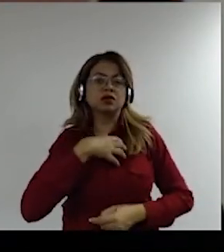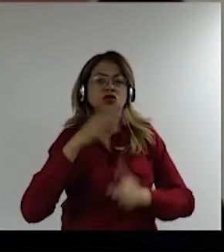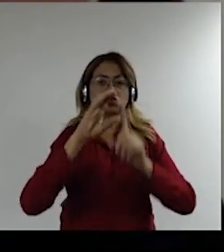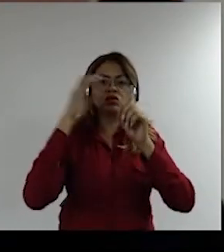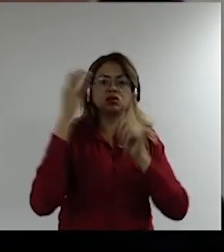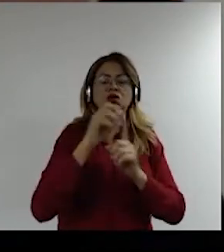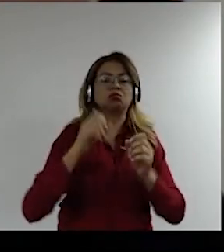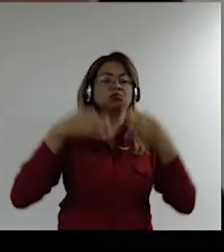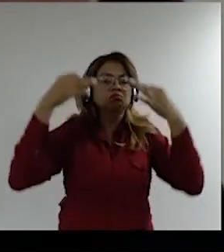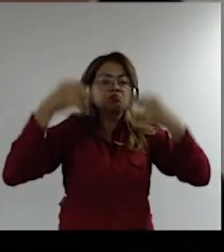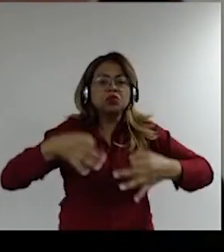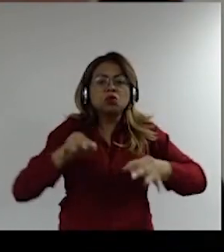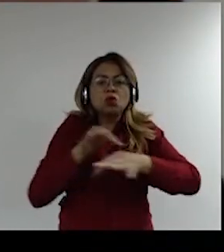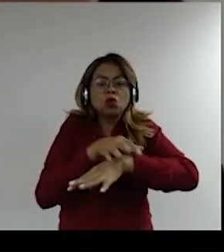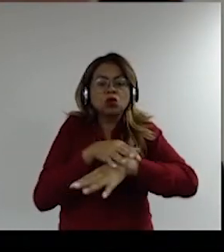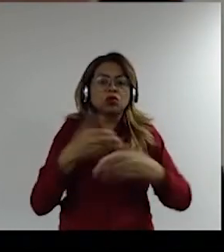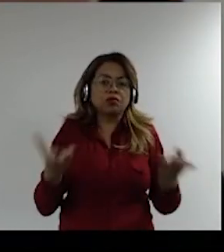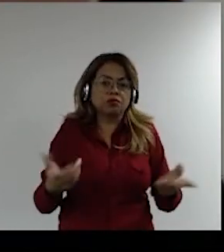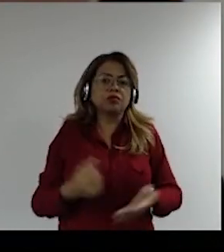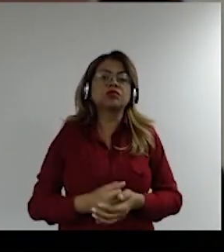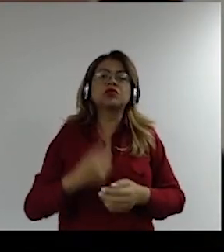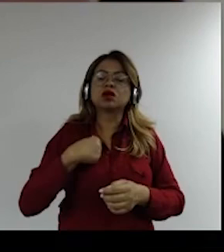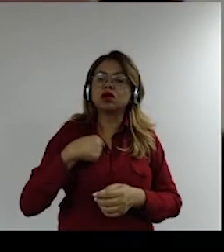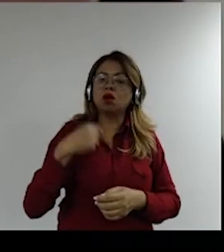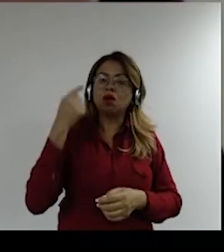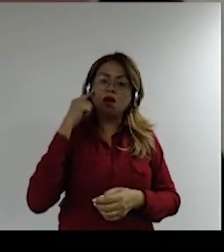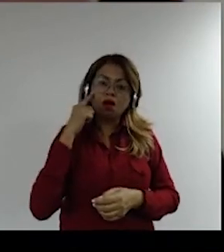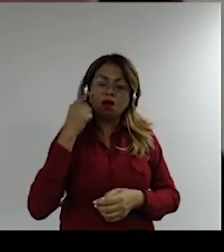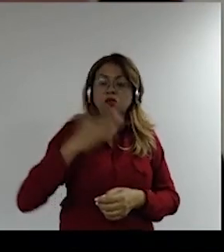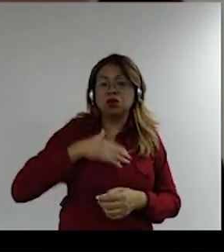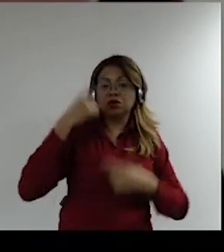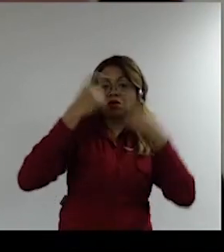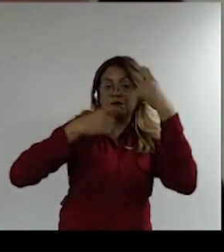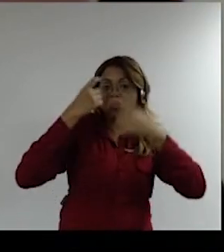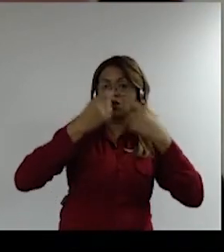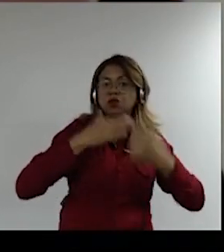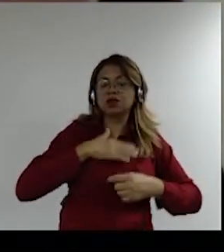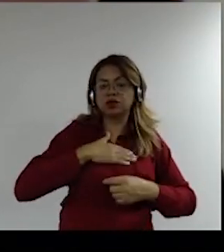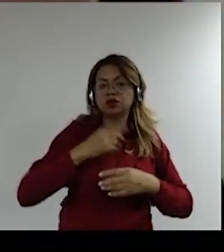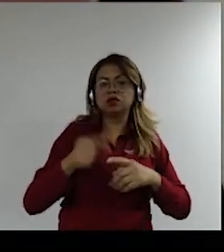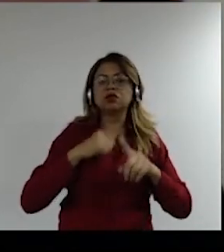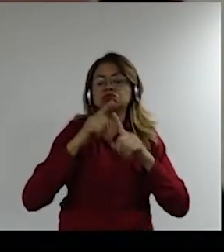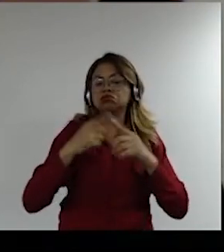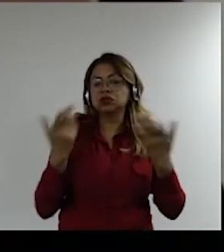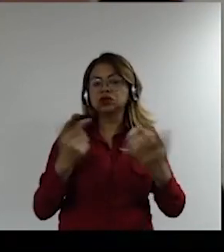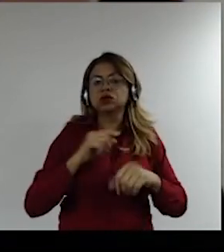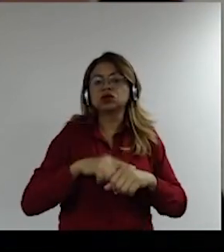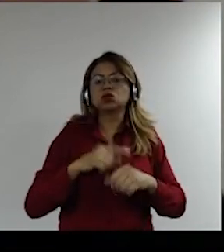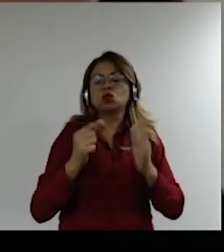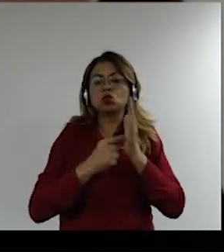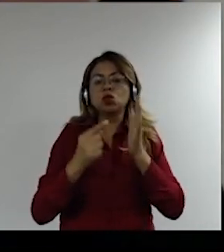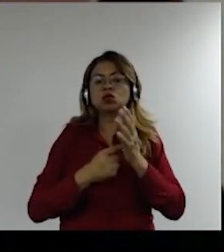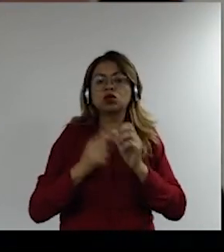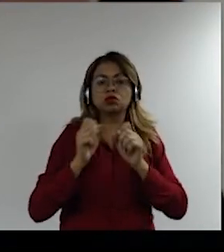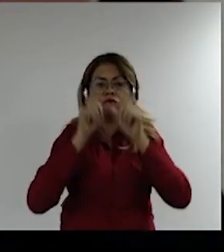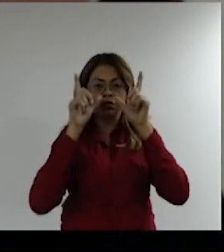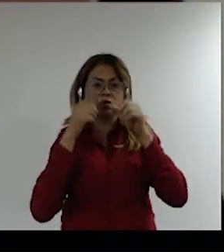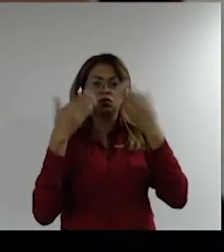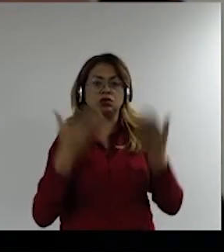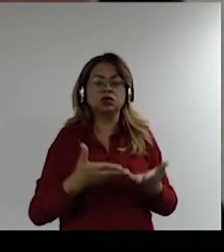sua plenitude. Isso me traz uma preocupação assim tanto quanto exagerada